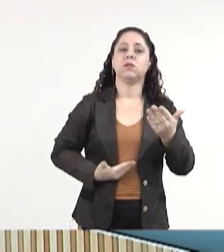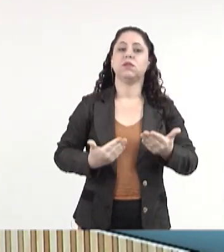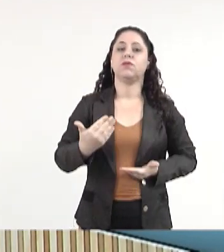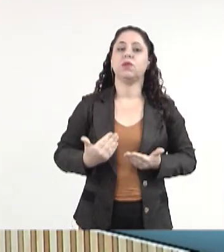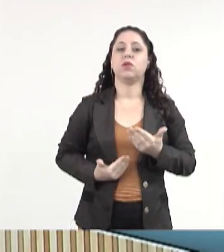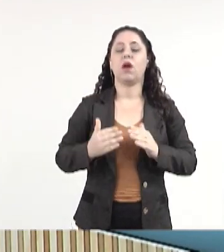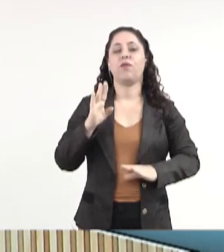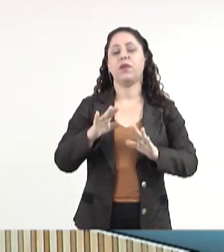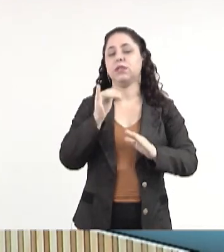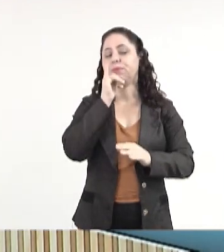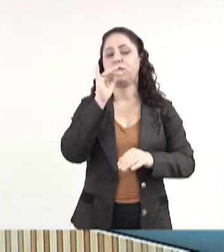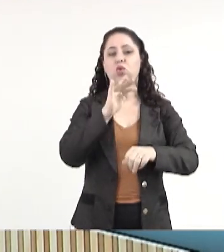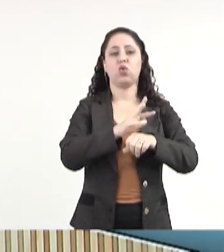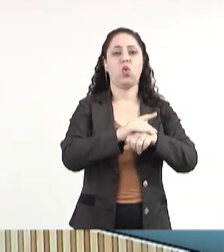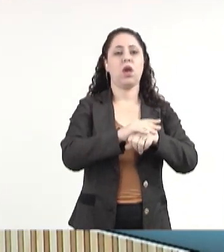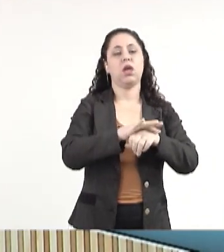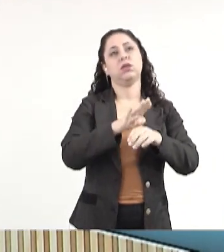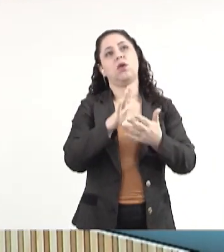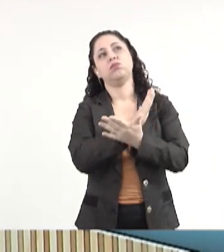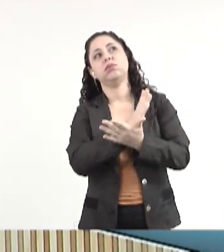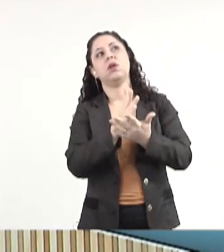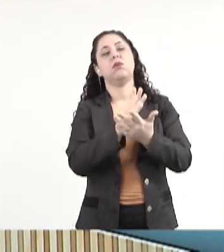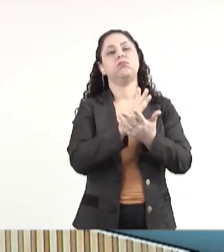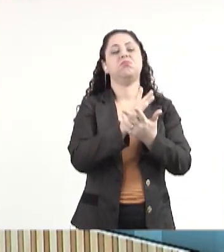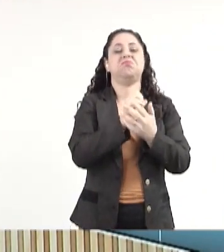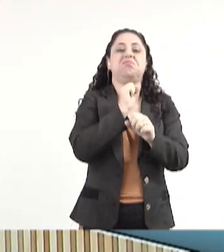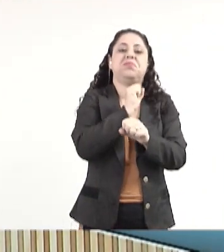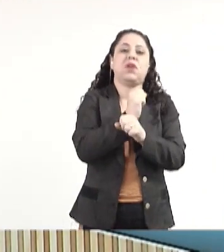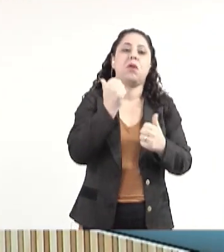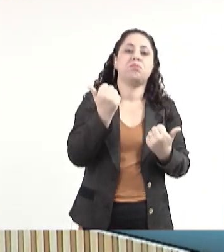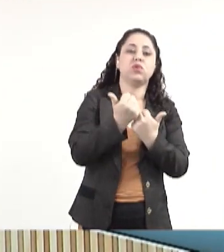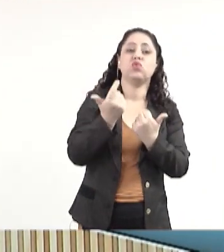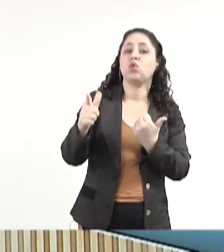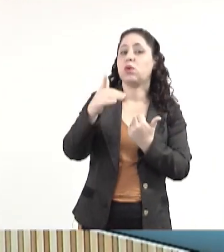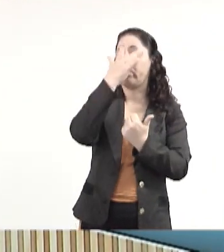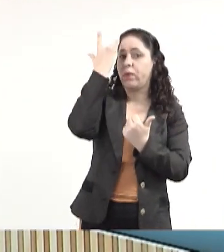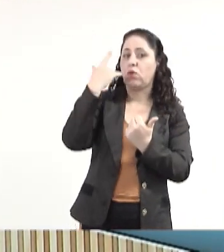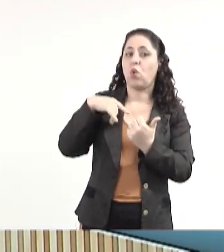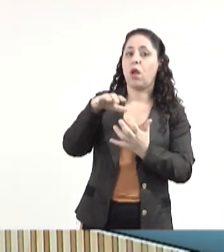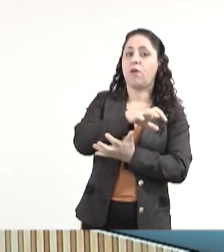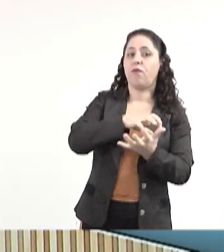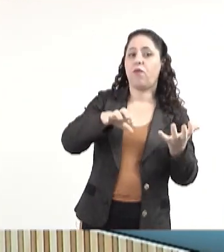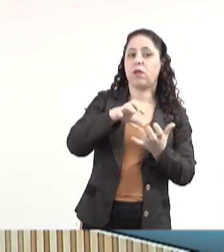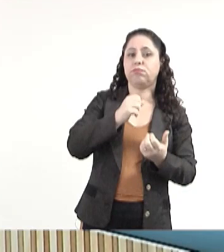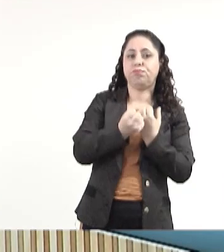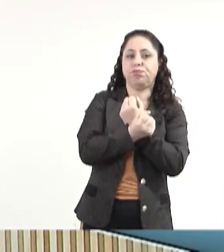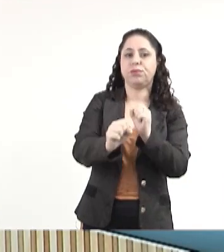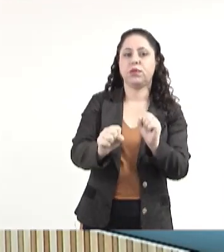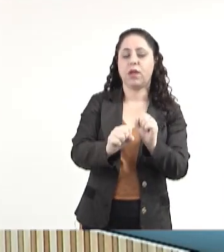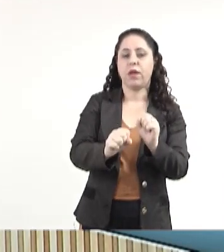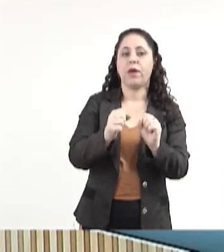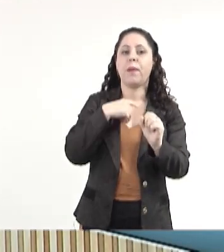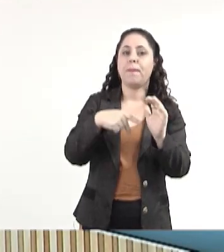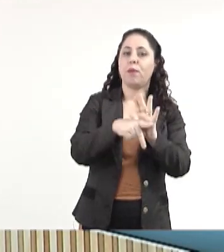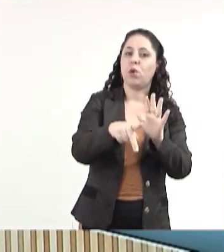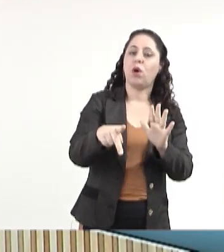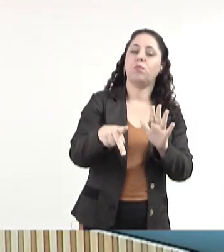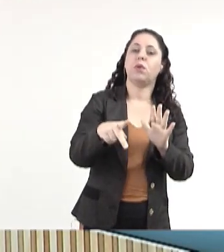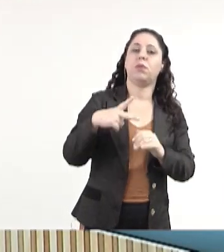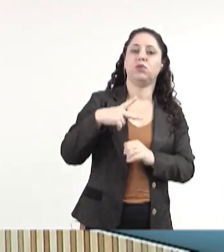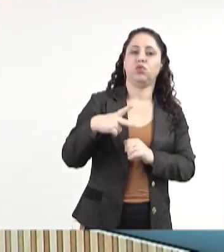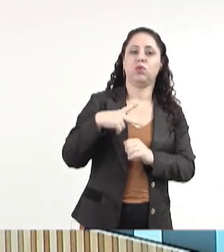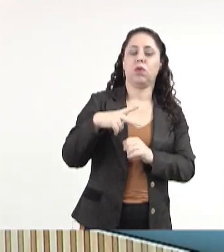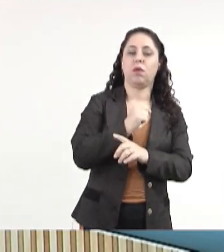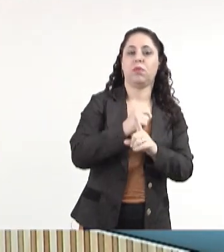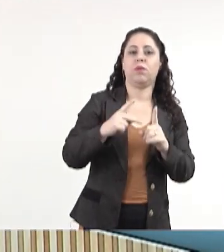que com invalidez, né, e que precisam do apoio de alguma outra pessoa. A reforma da Previdência impediu que os regimes próprios de